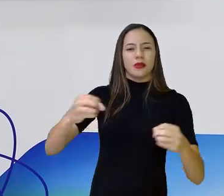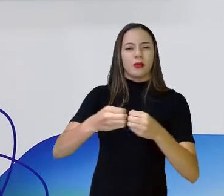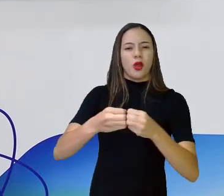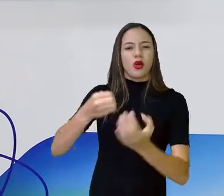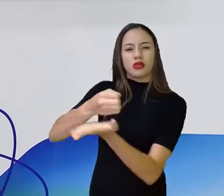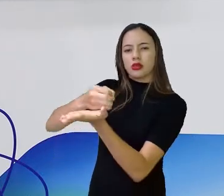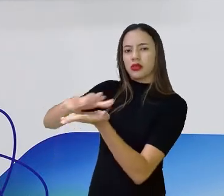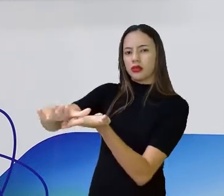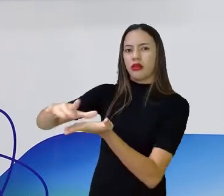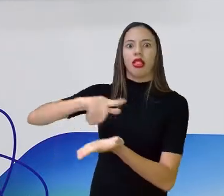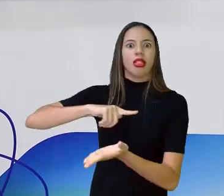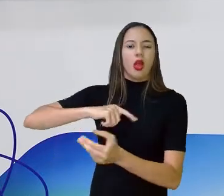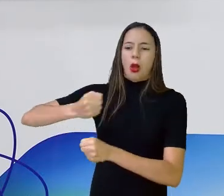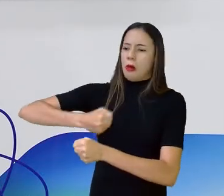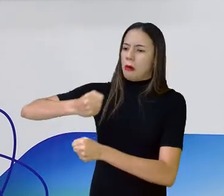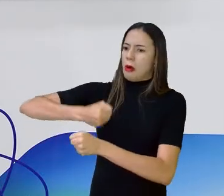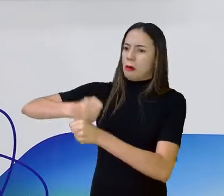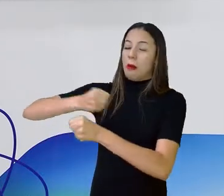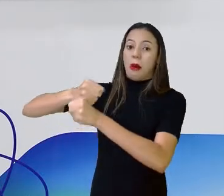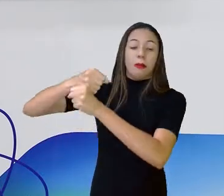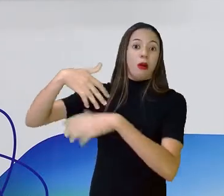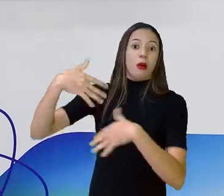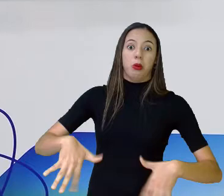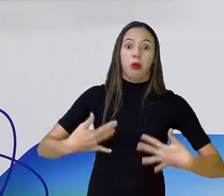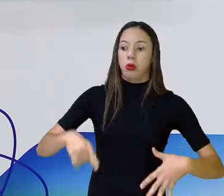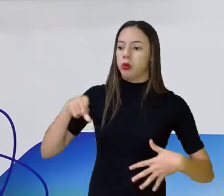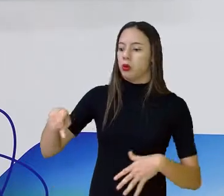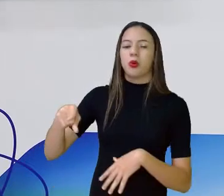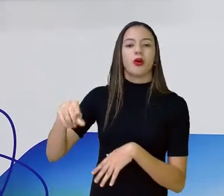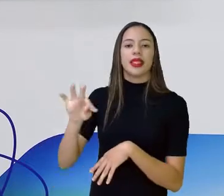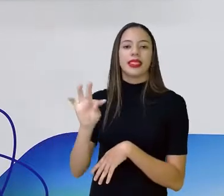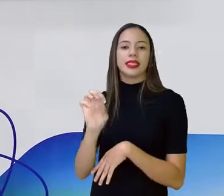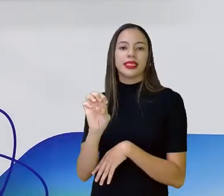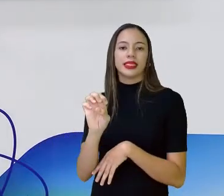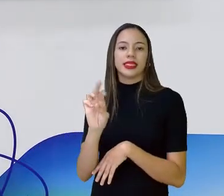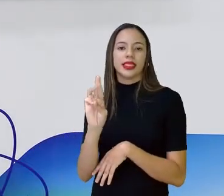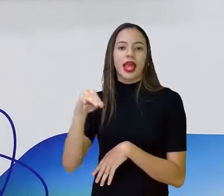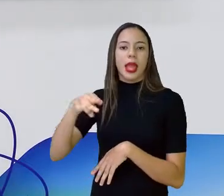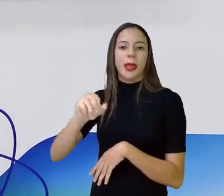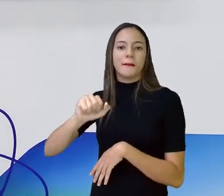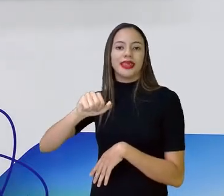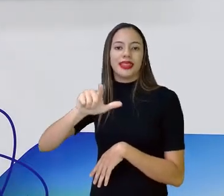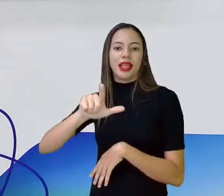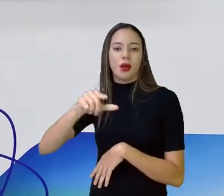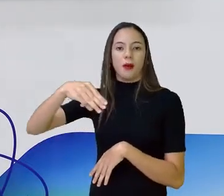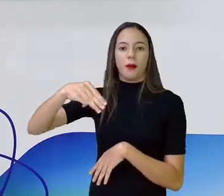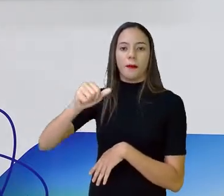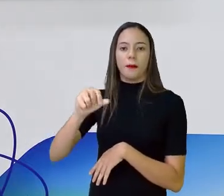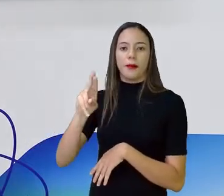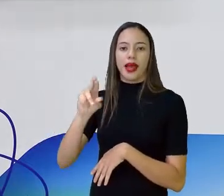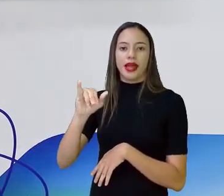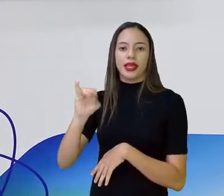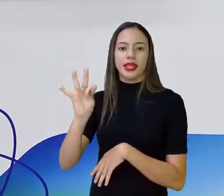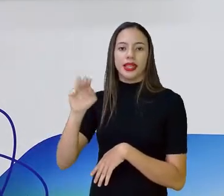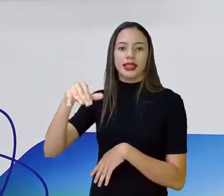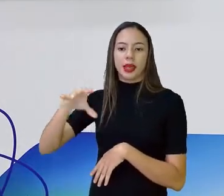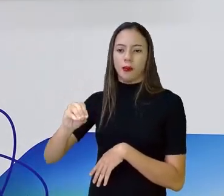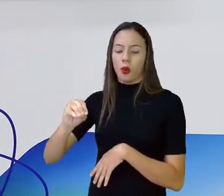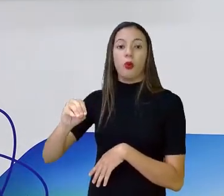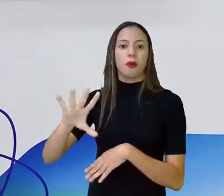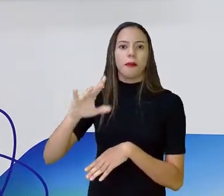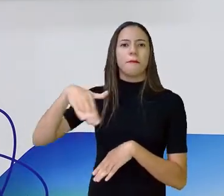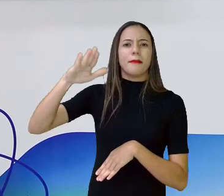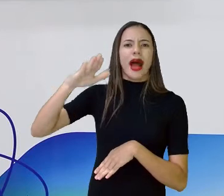tem uma construção gigantesca, que é o terminal marítimo. Se você vai um pouquinho mais para frente, já tem outros centros, um